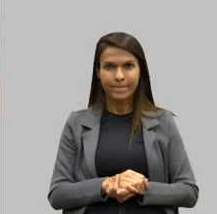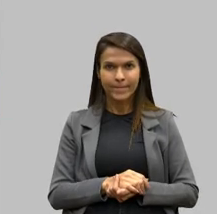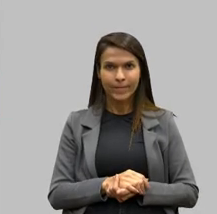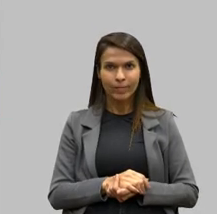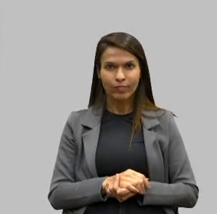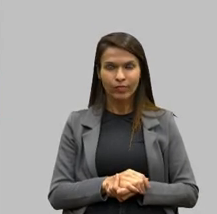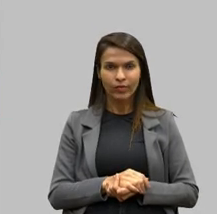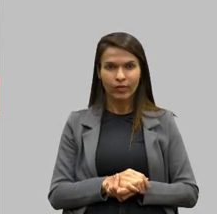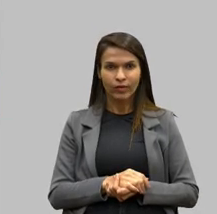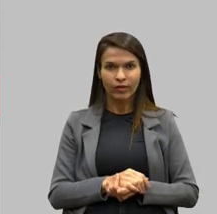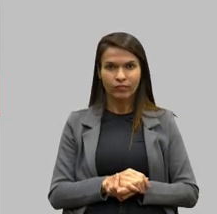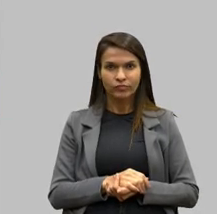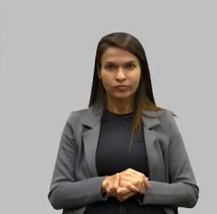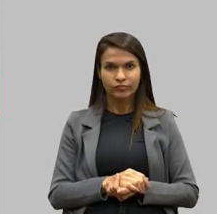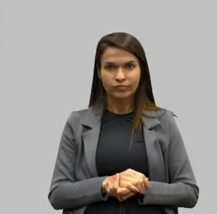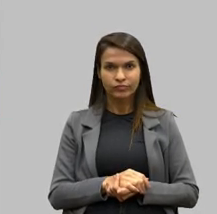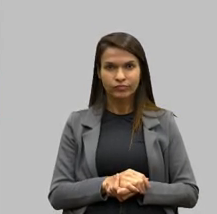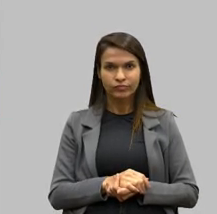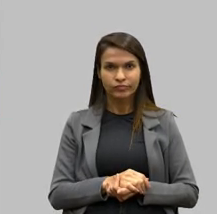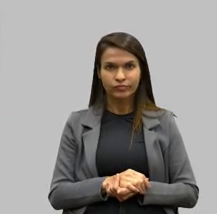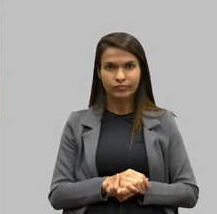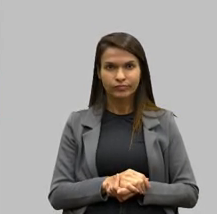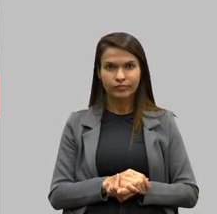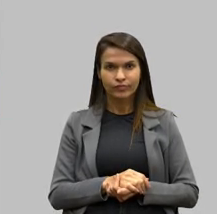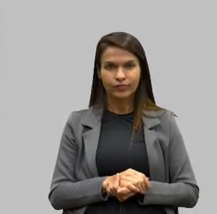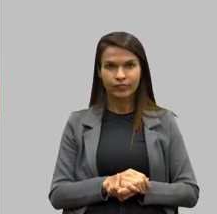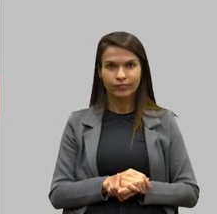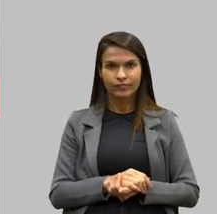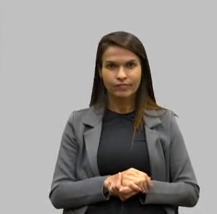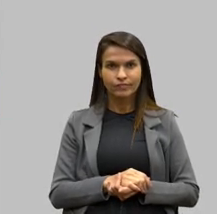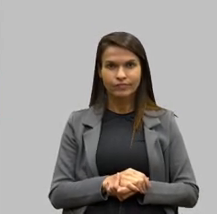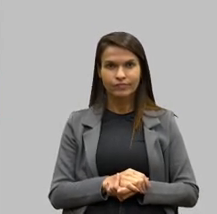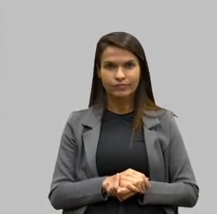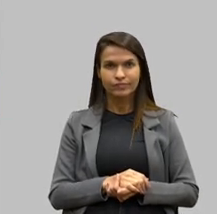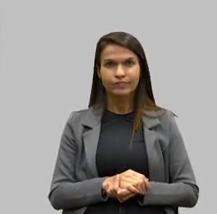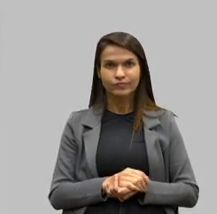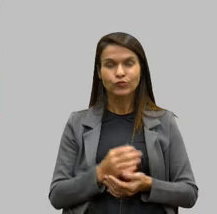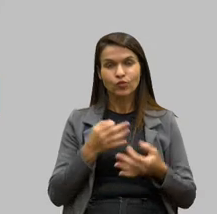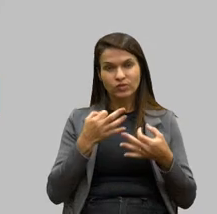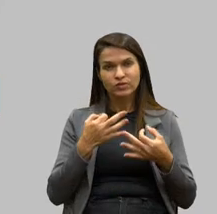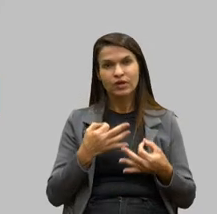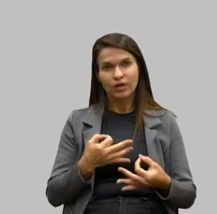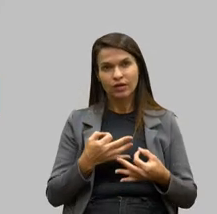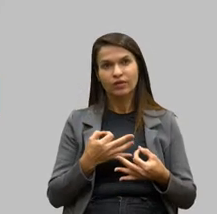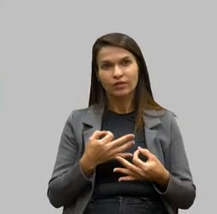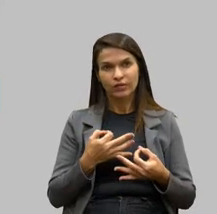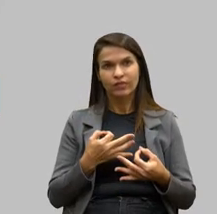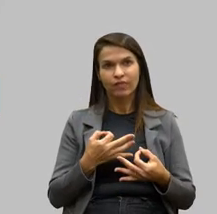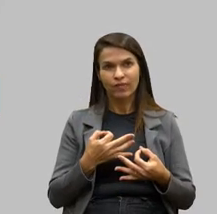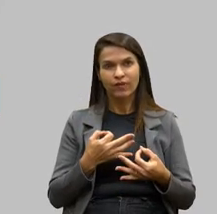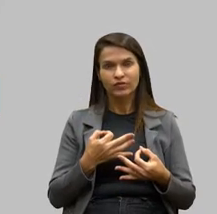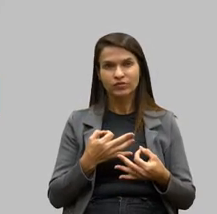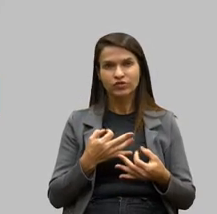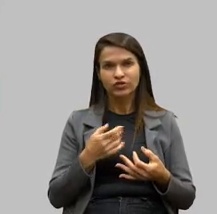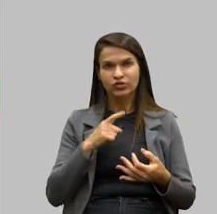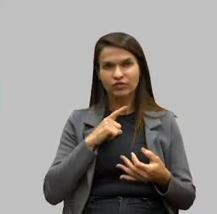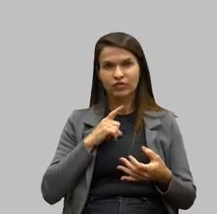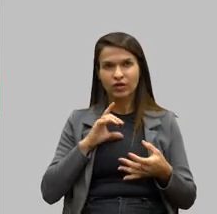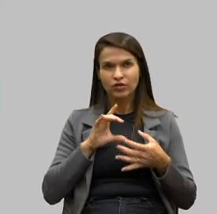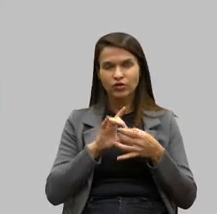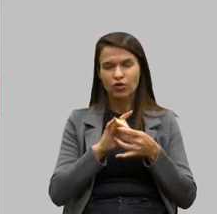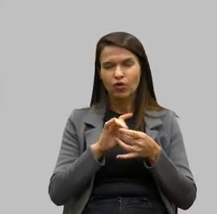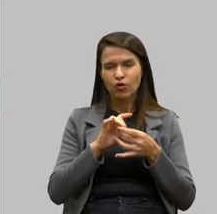Tentando colocar o ensino médio em um lugar mais fácil. Exatamente. E o ideal seria que fosse lá, porque pegaria esses outros dois distritos, chama Nova